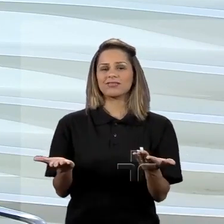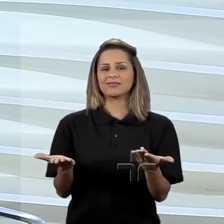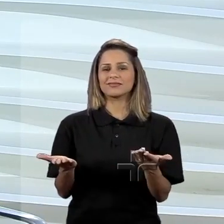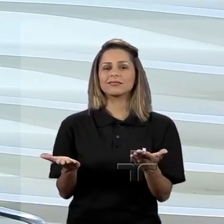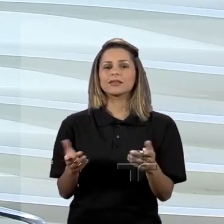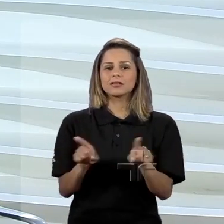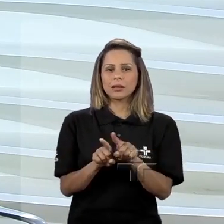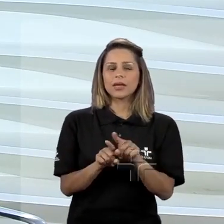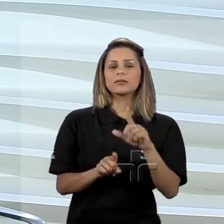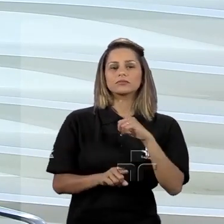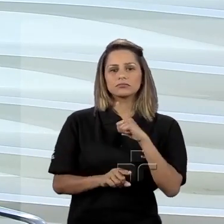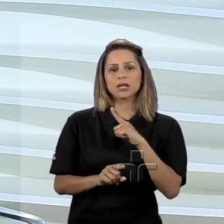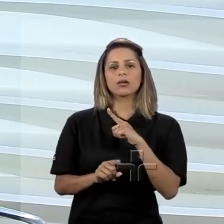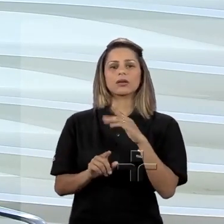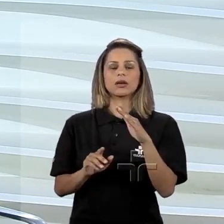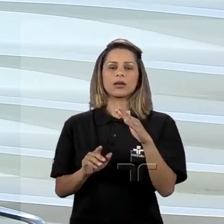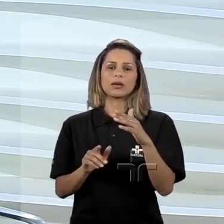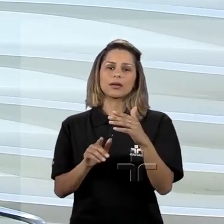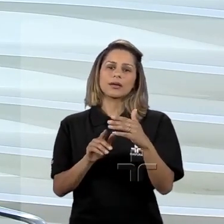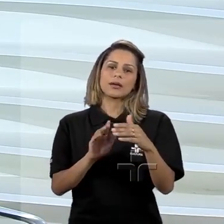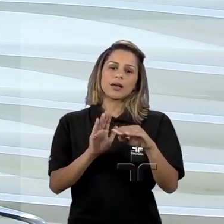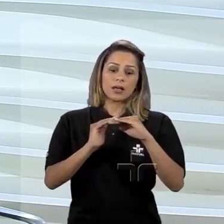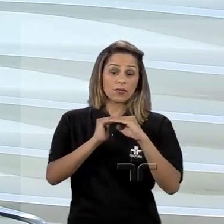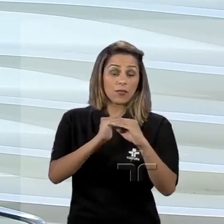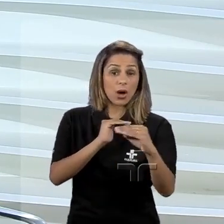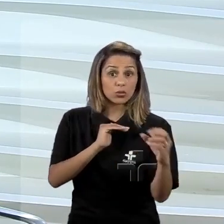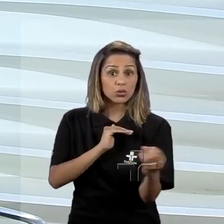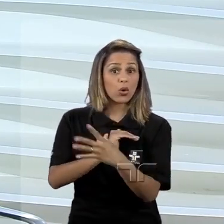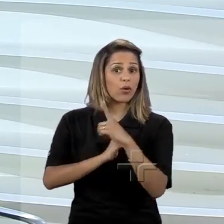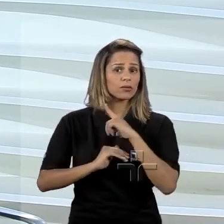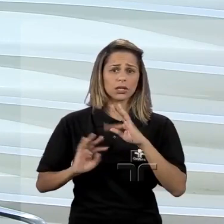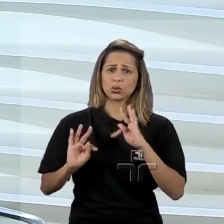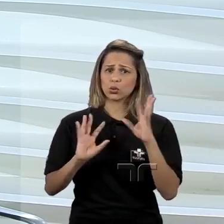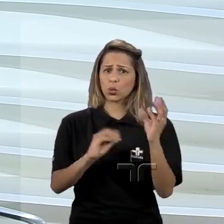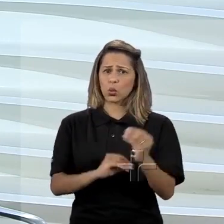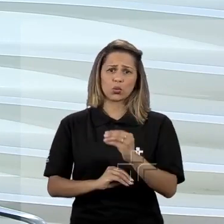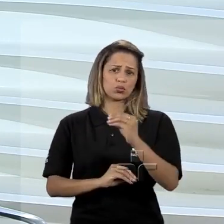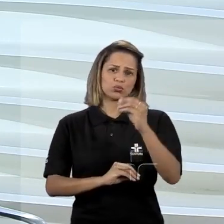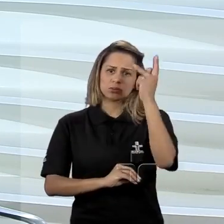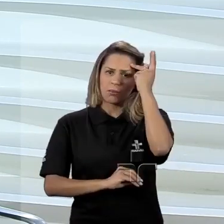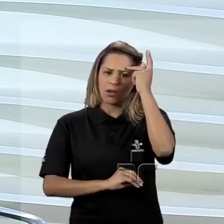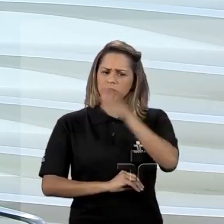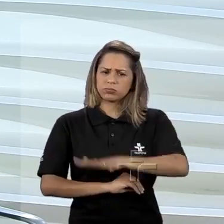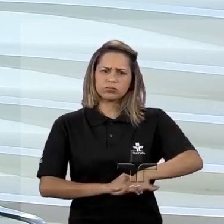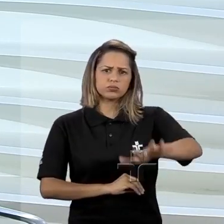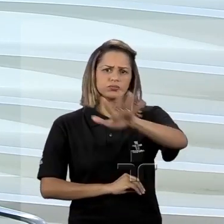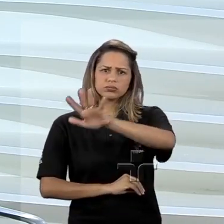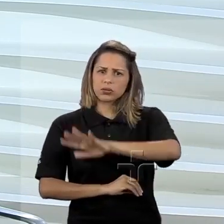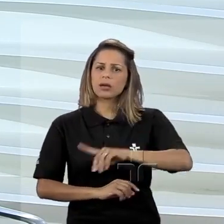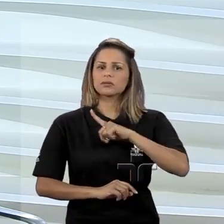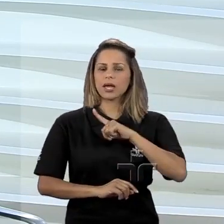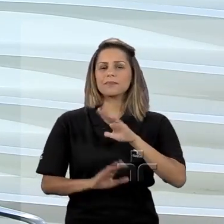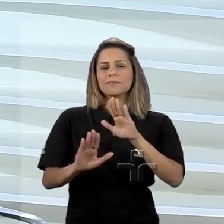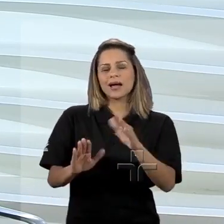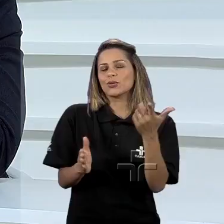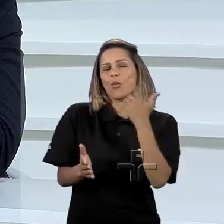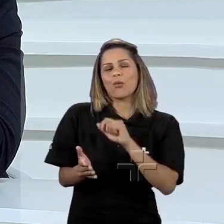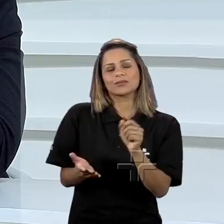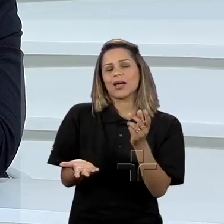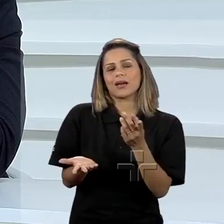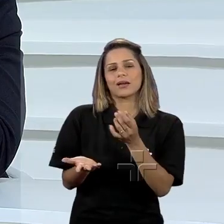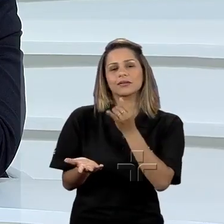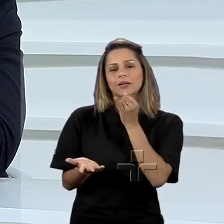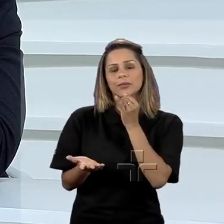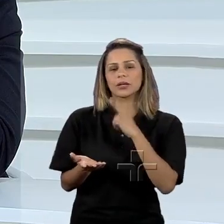novo, e que vem acontecendo em toda a cidade de São Paulo. Agora, você não consegue reasfaltar 136